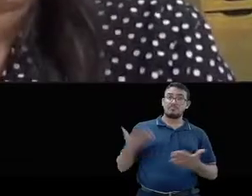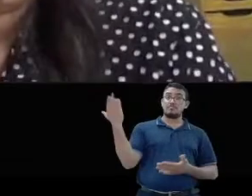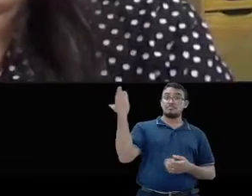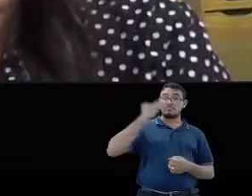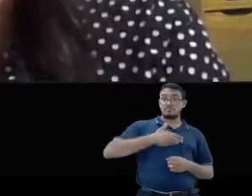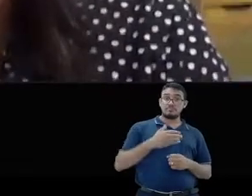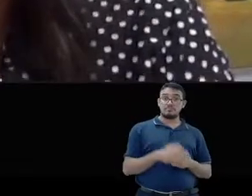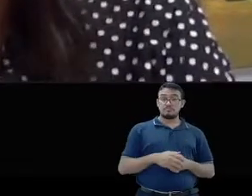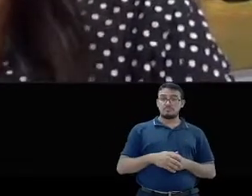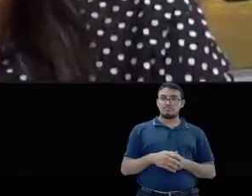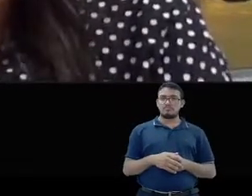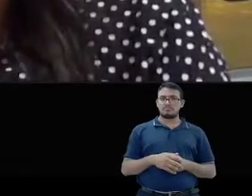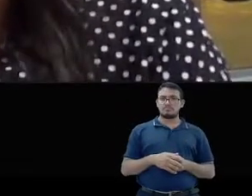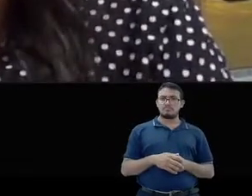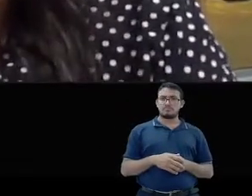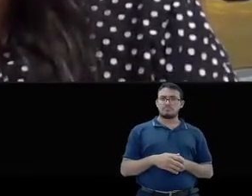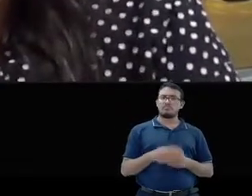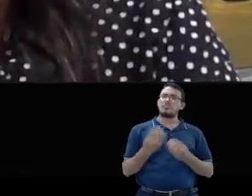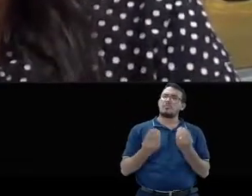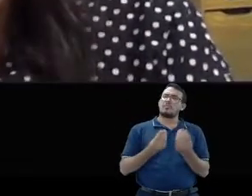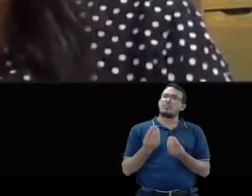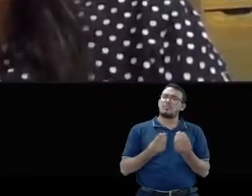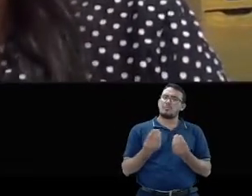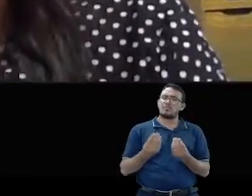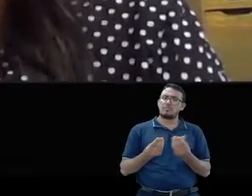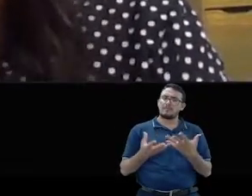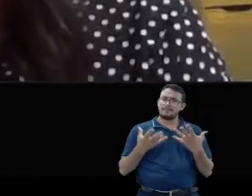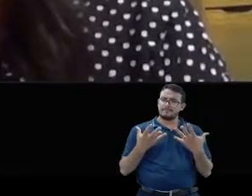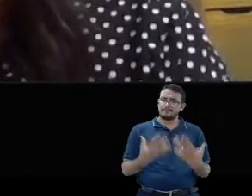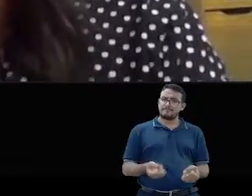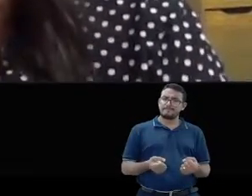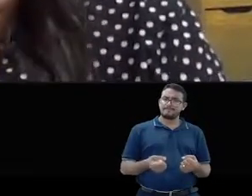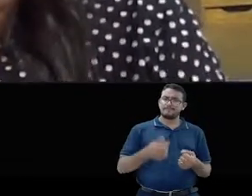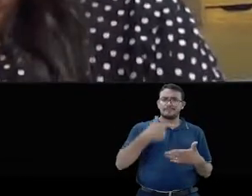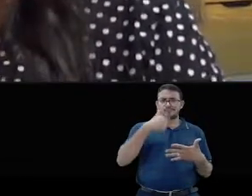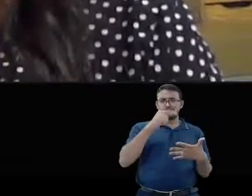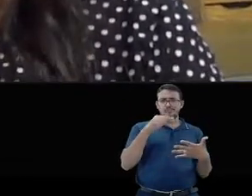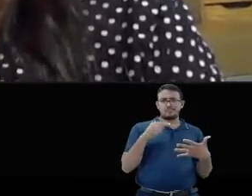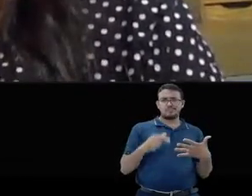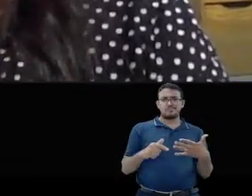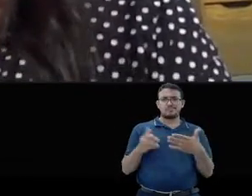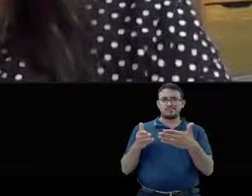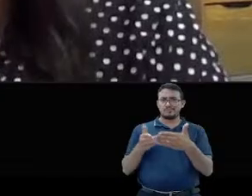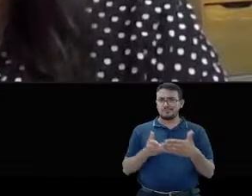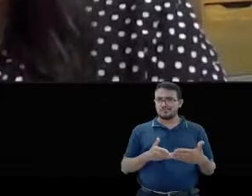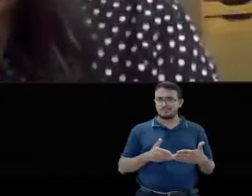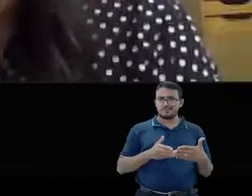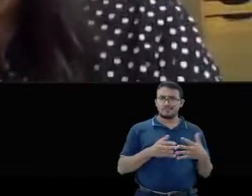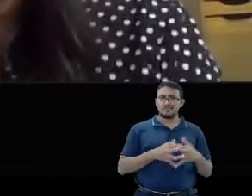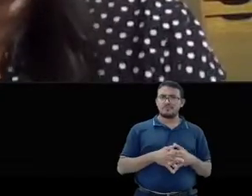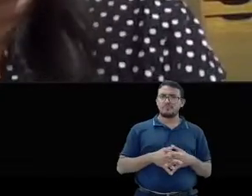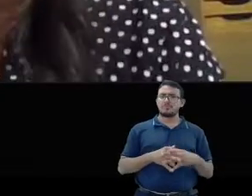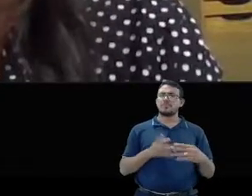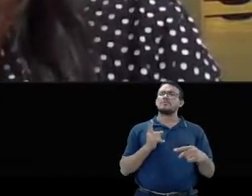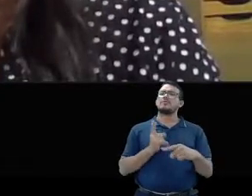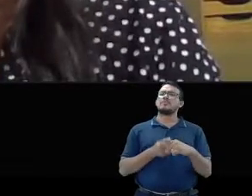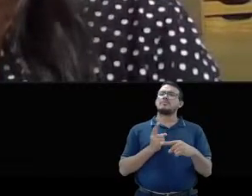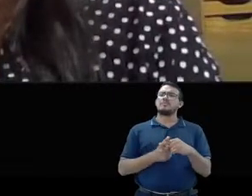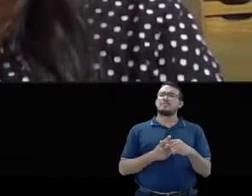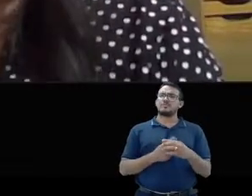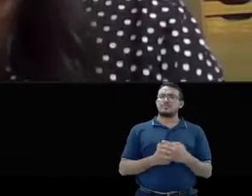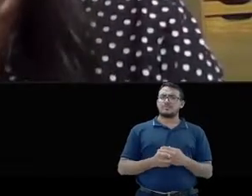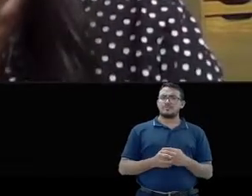não se teria como acolher os demais pedidos, os pedidos acessórios, porque sobre